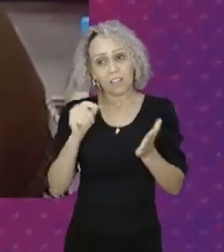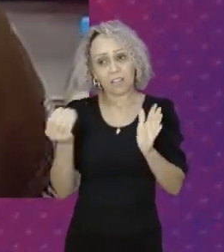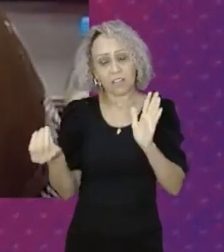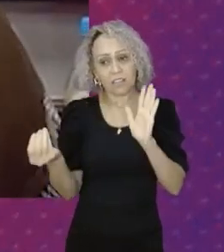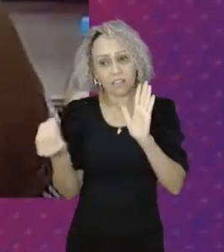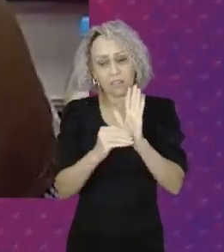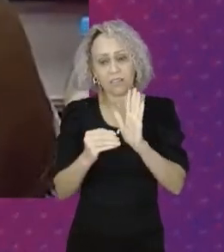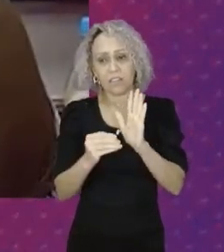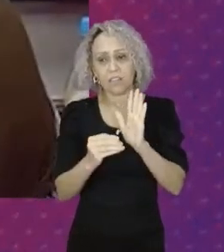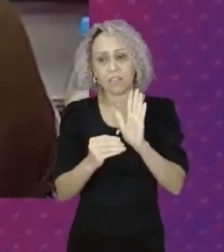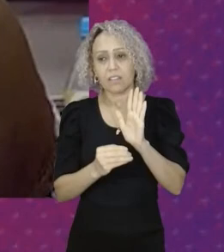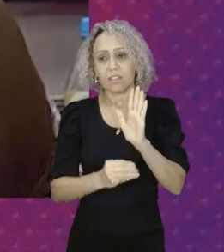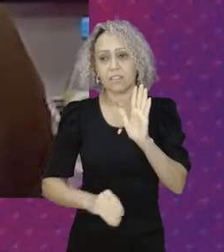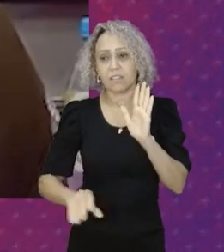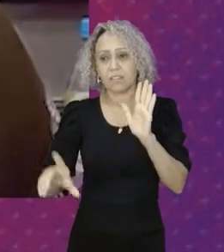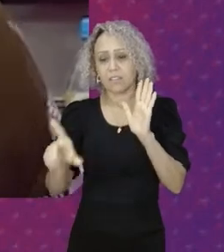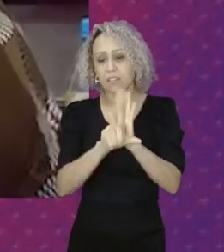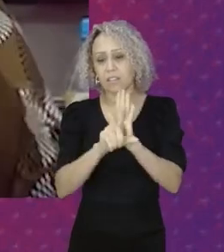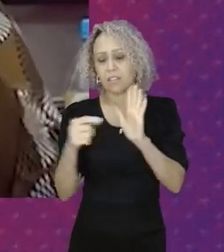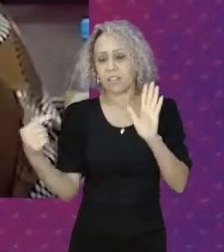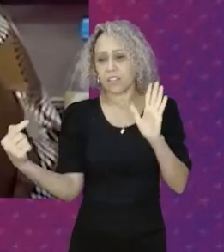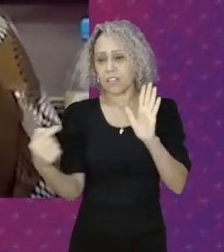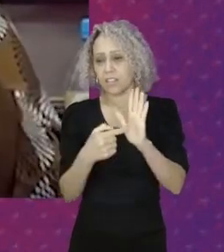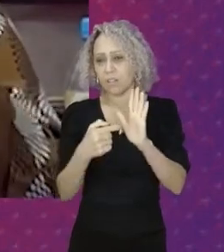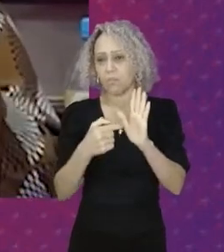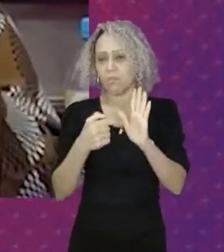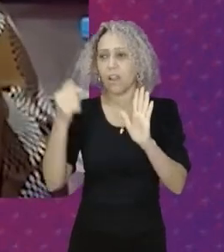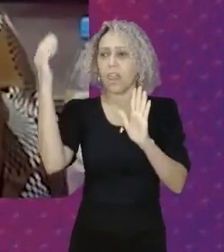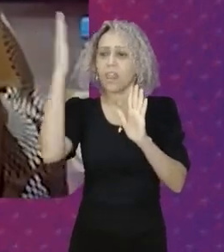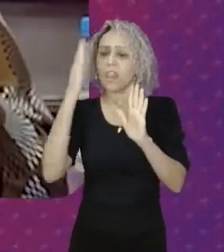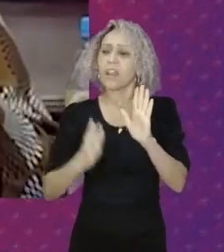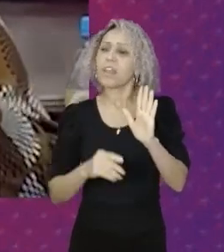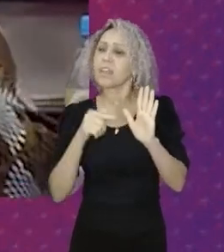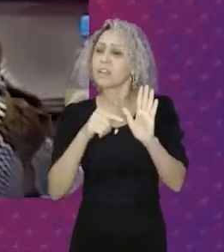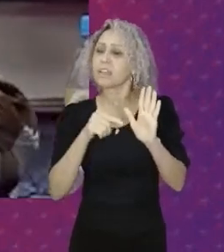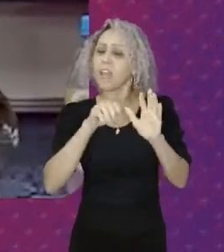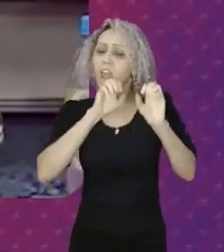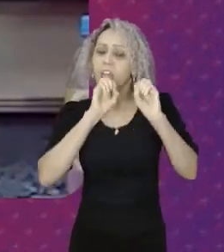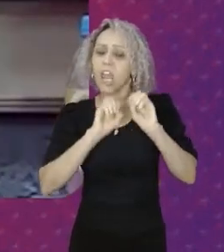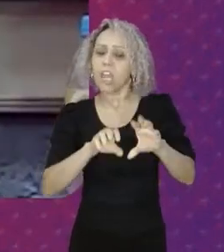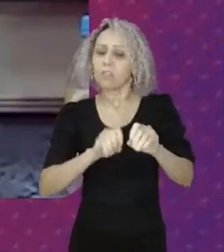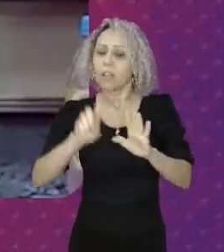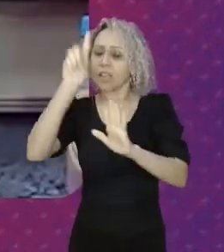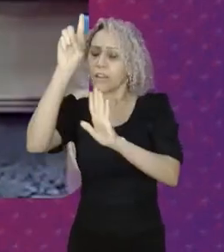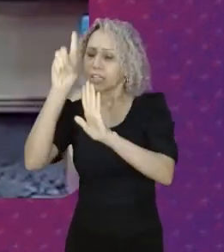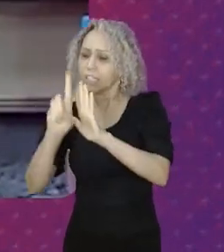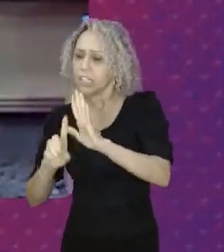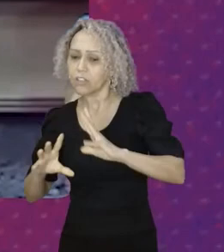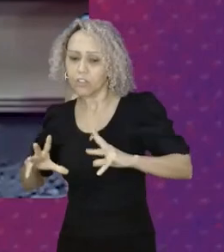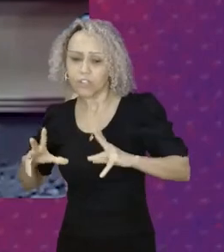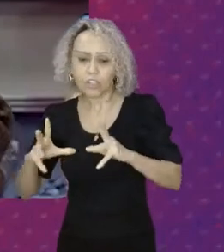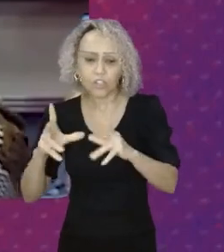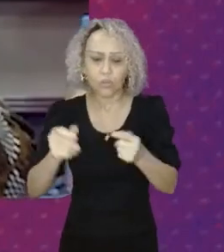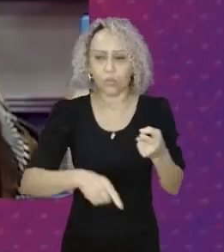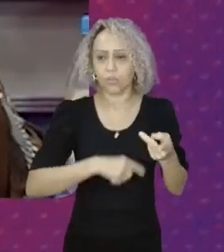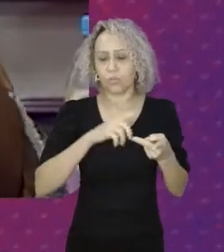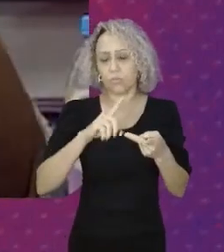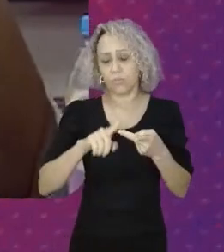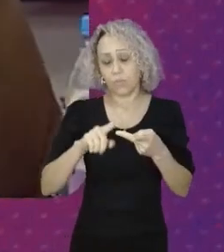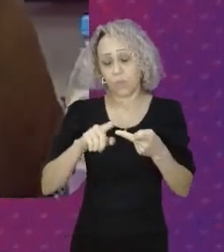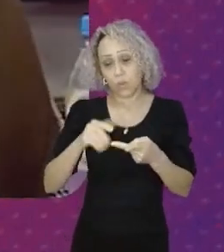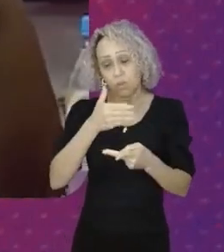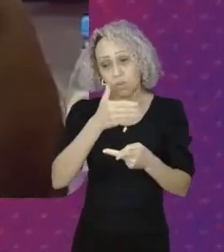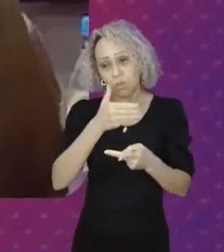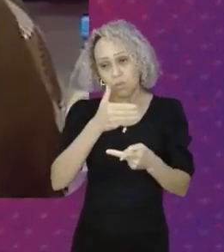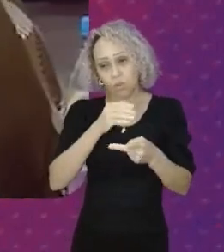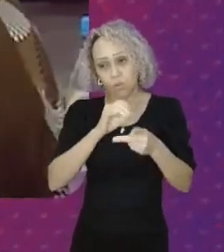é direito de todos e dever do Estado, da família e da sociedade. Foi